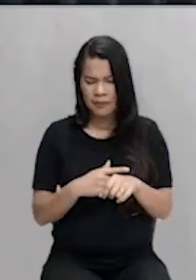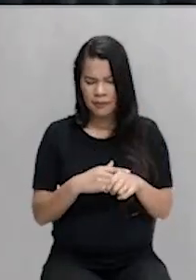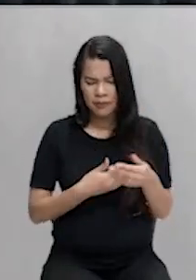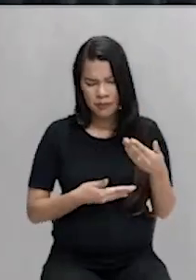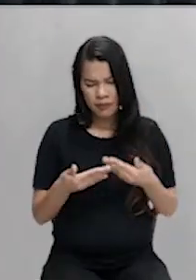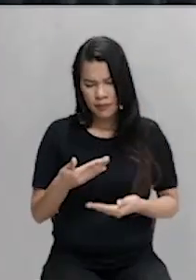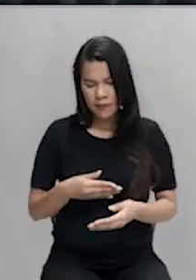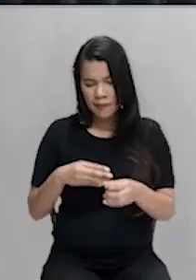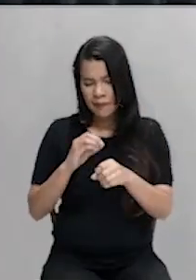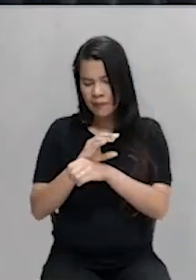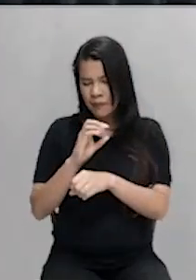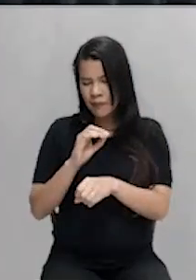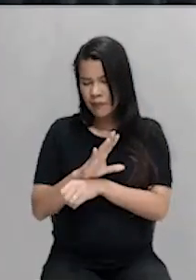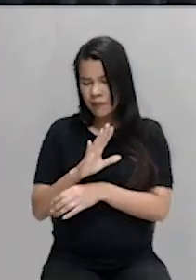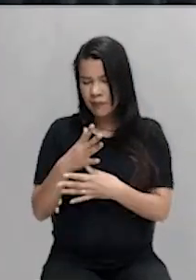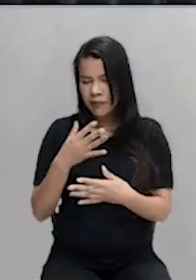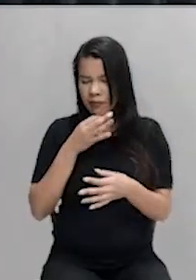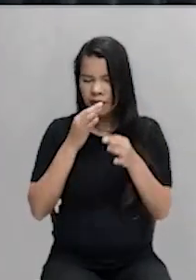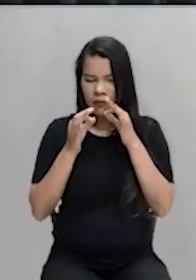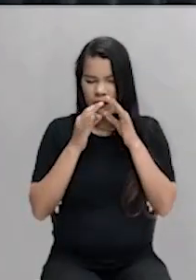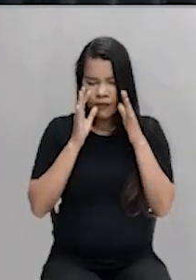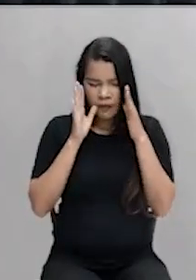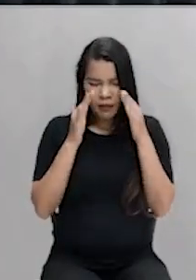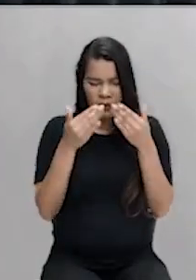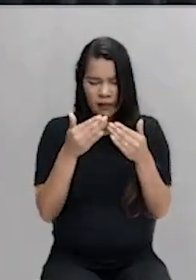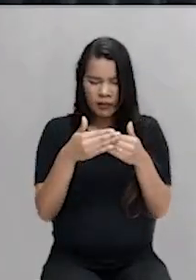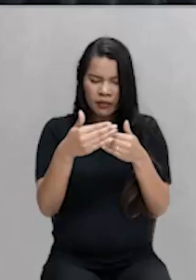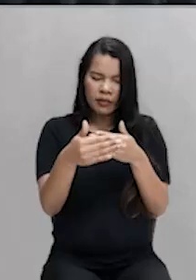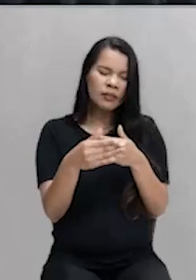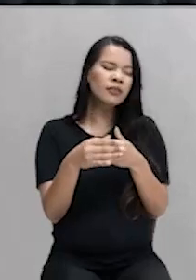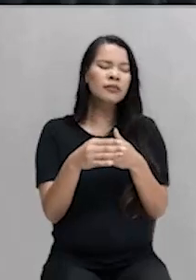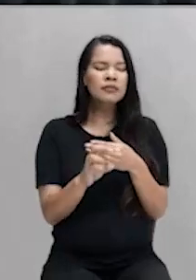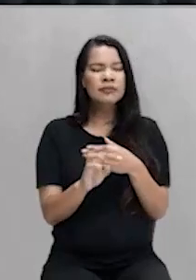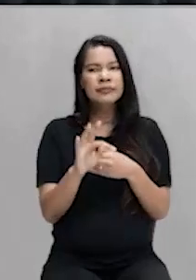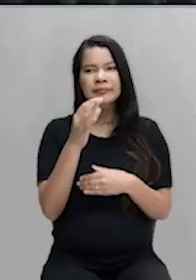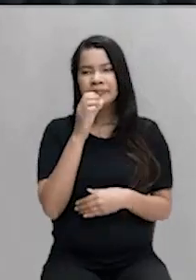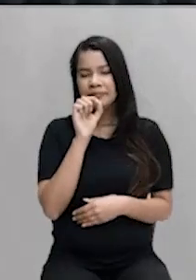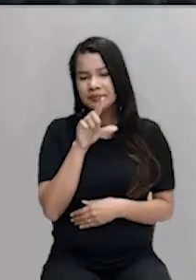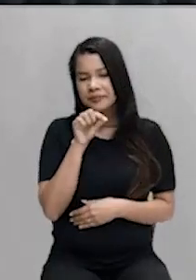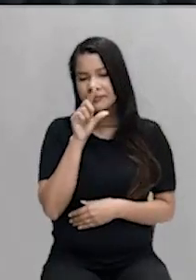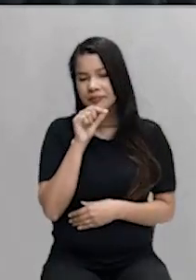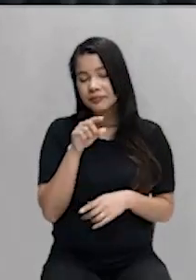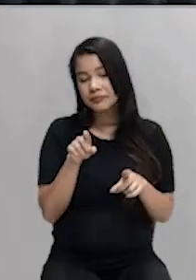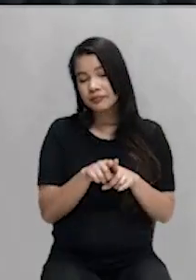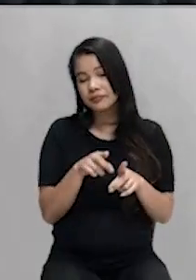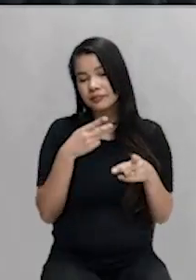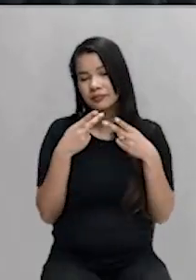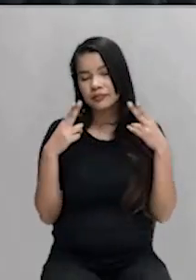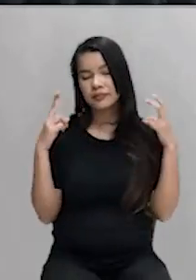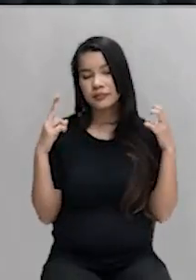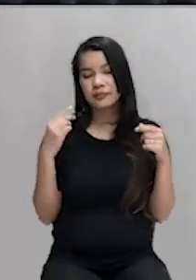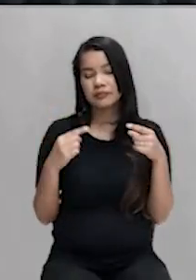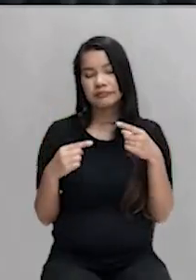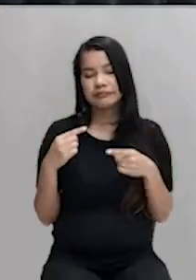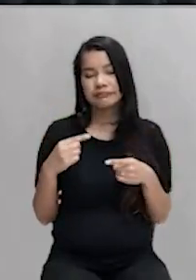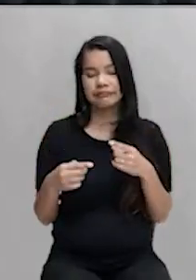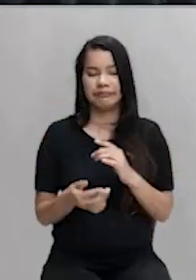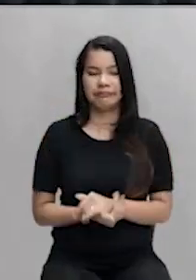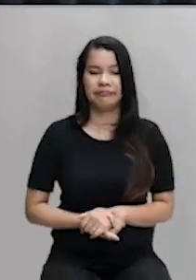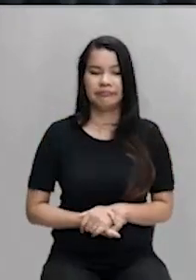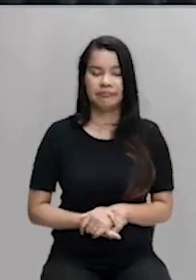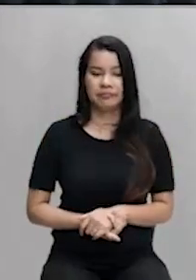comentando diretamente ali através do Twitter. E sem falar das brigas políticas, né, turma? Que isso aí dominou realmente o